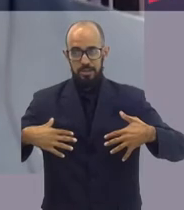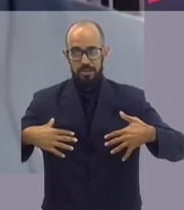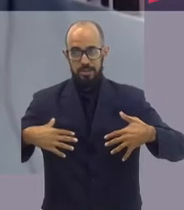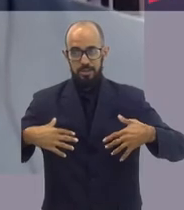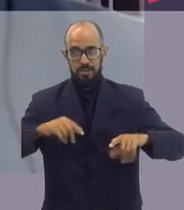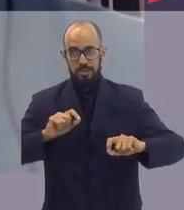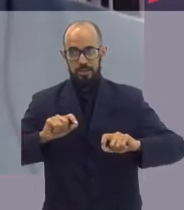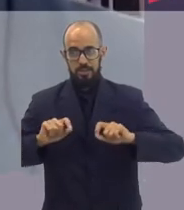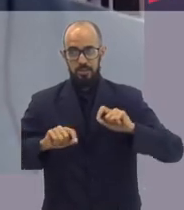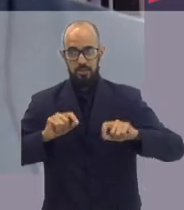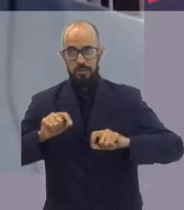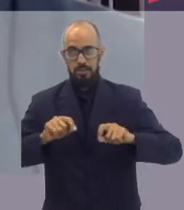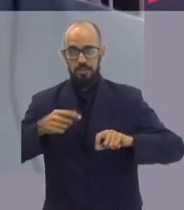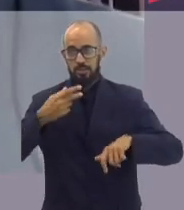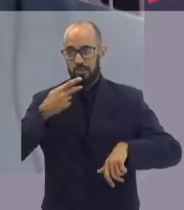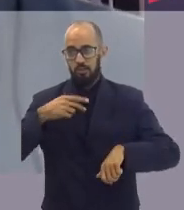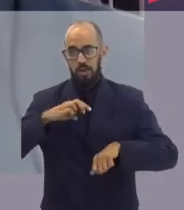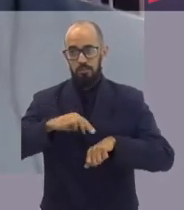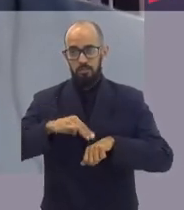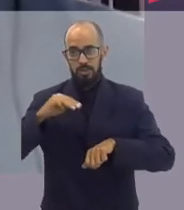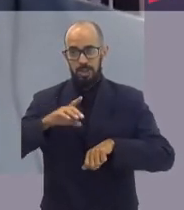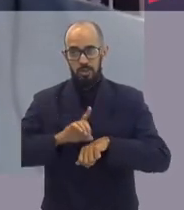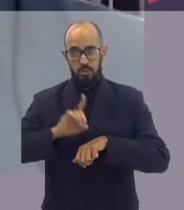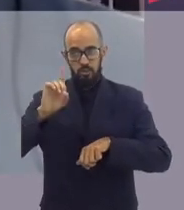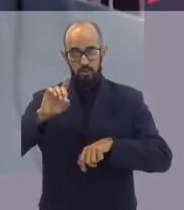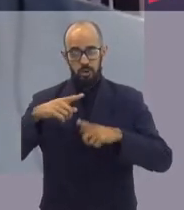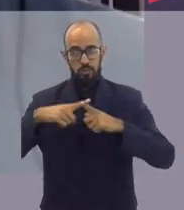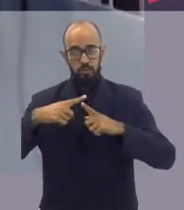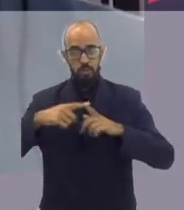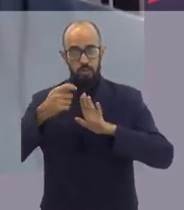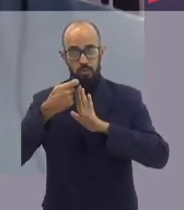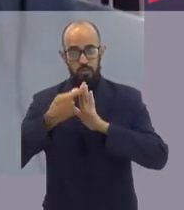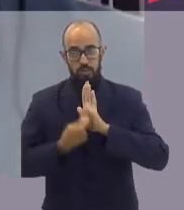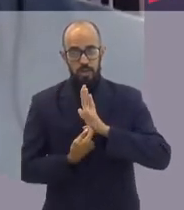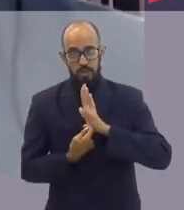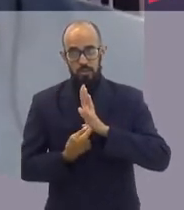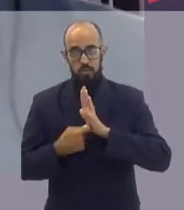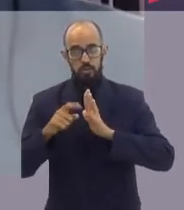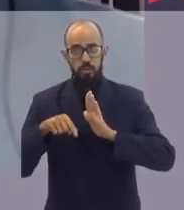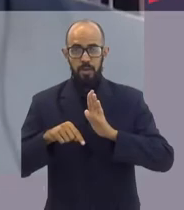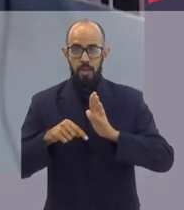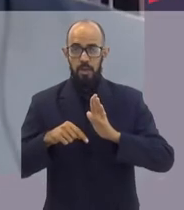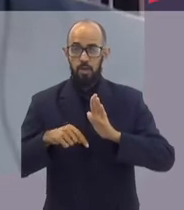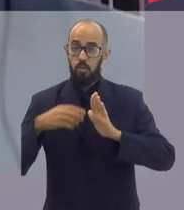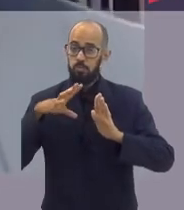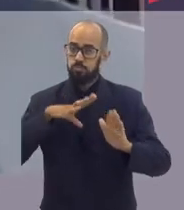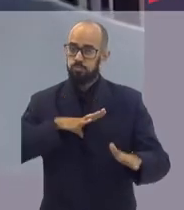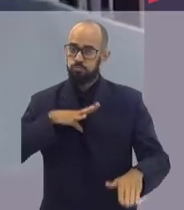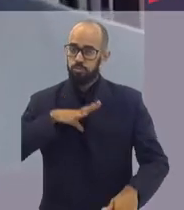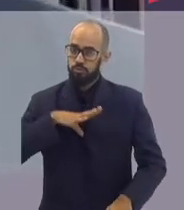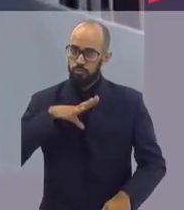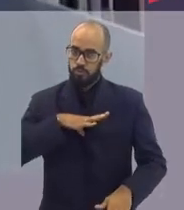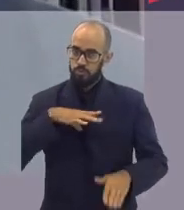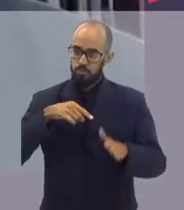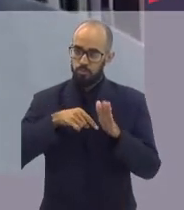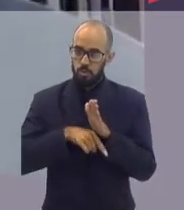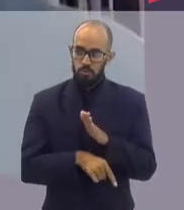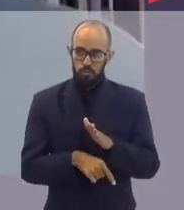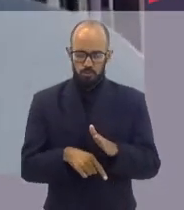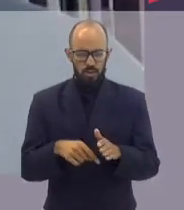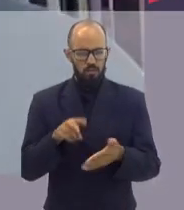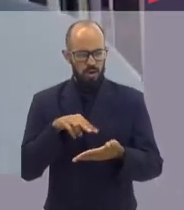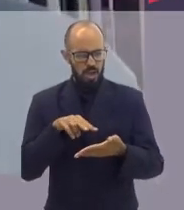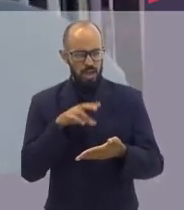fala que é para mestrado, doutorado, né? É porque o texto aqui é um texto bem sofisticado. Tá, então, eu